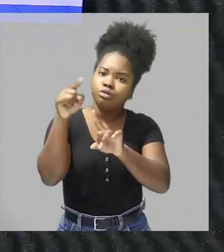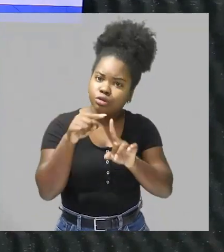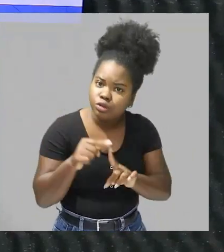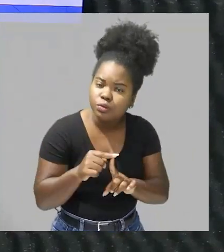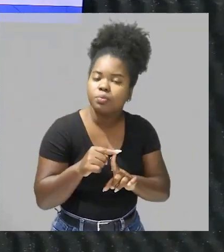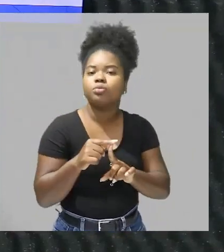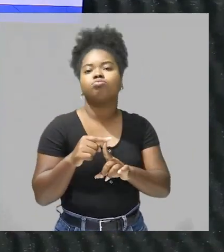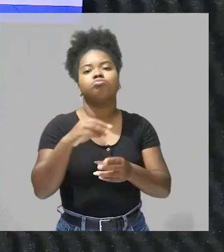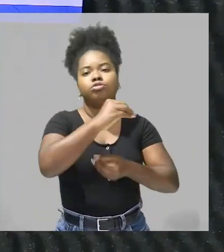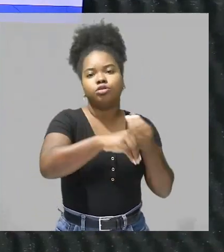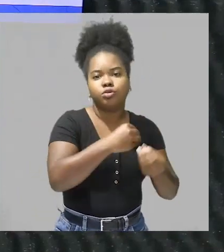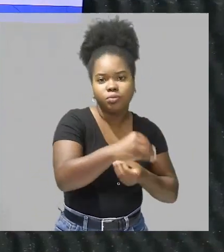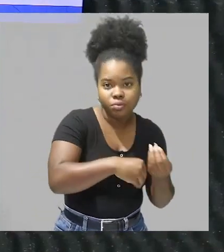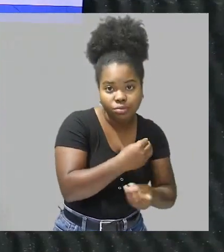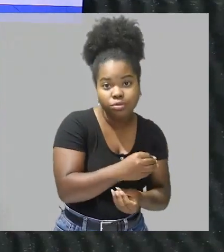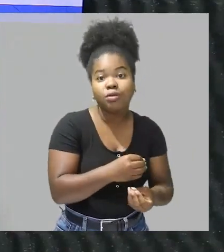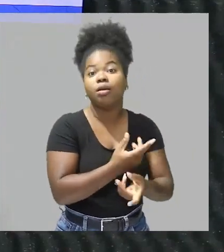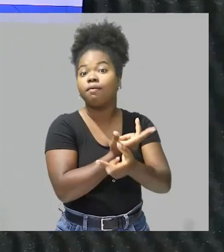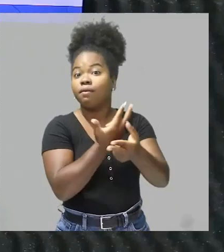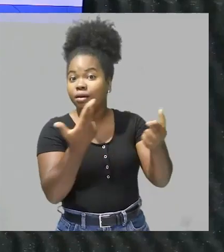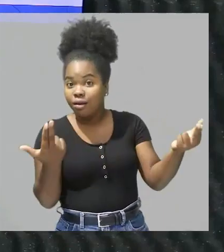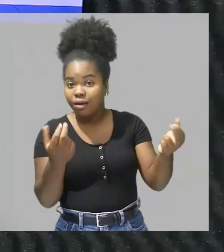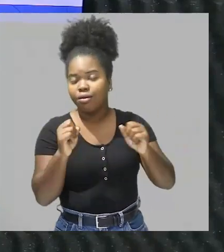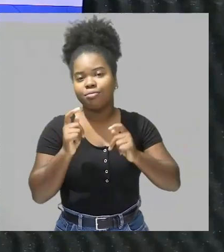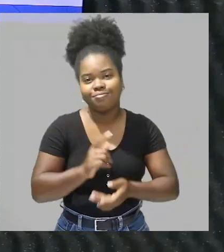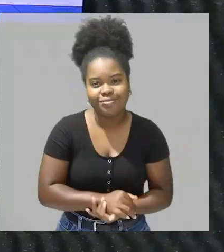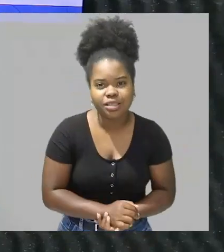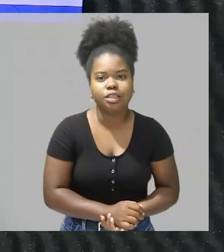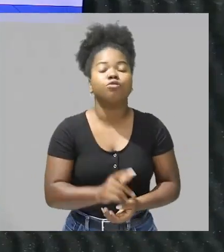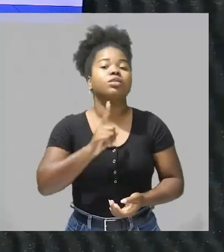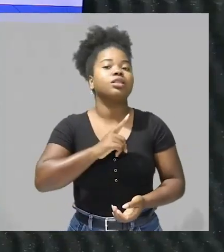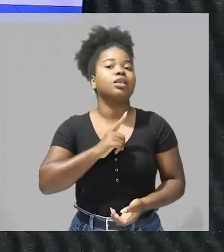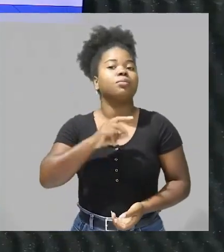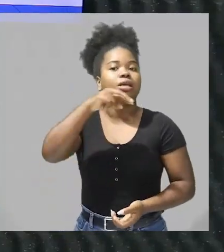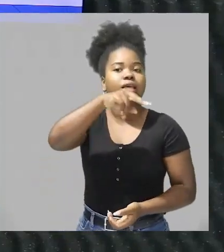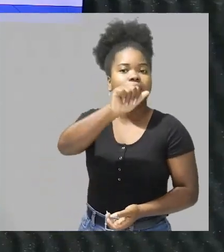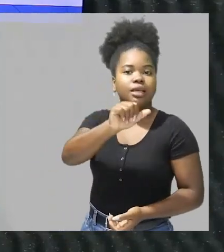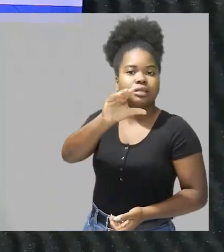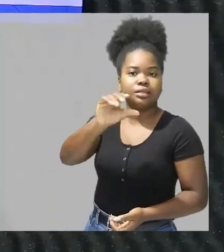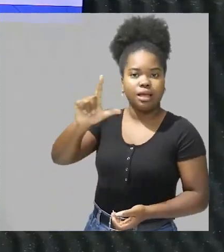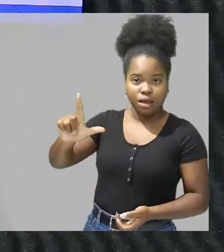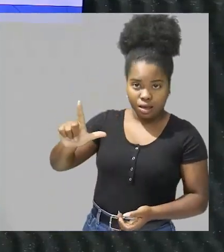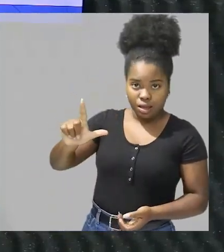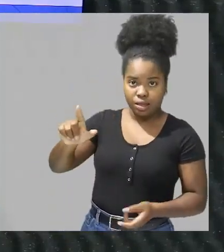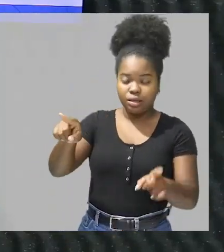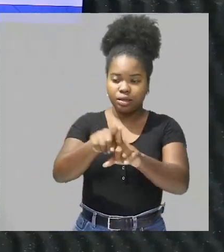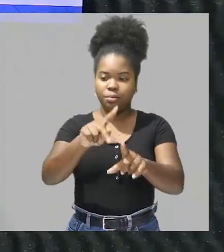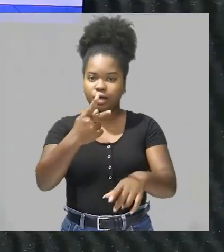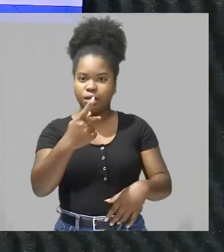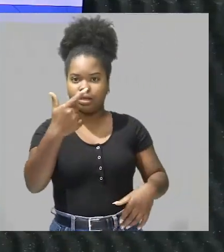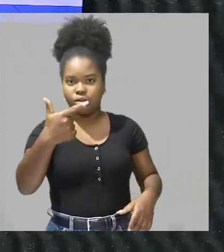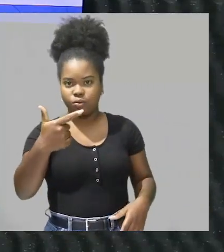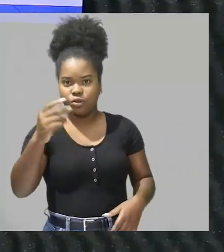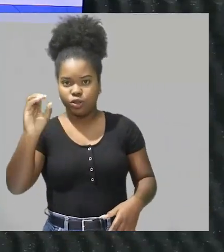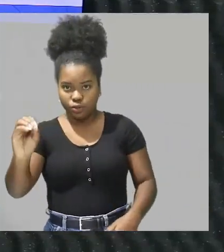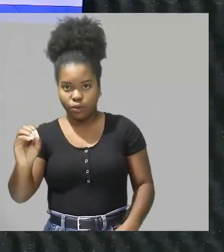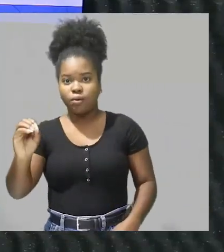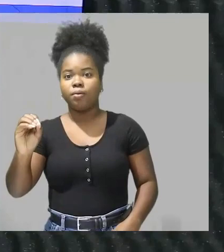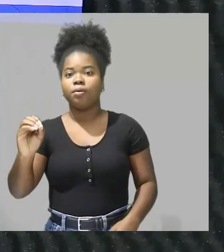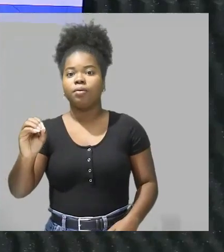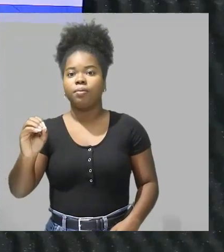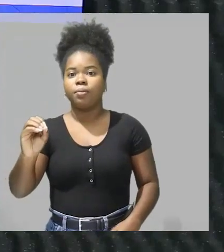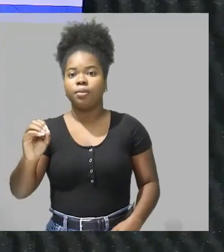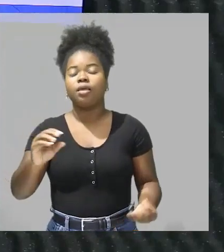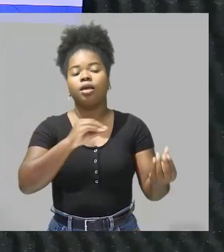compostas Ok então sal e água eles são missíveis Então vai gerar uma mistura